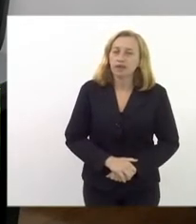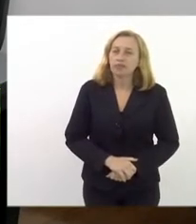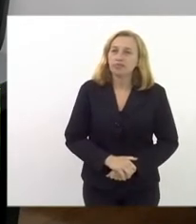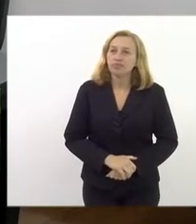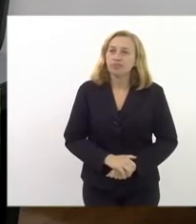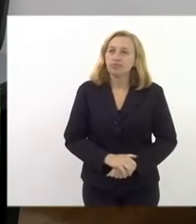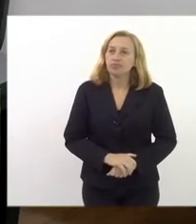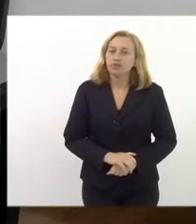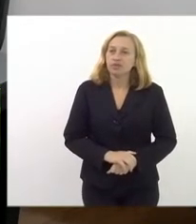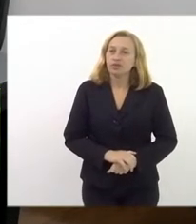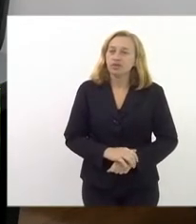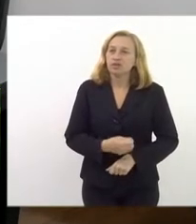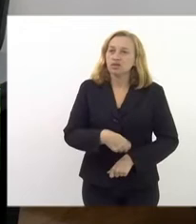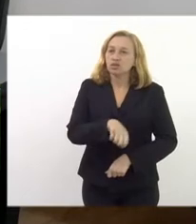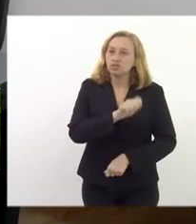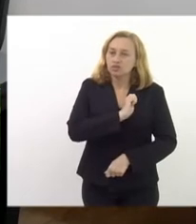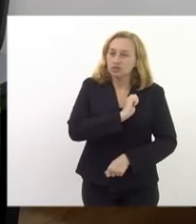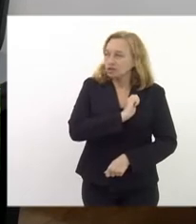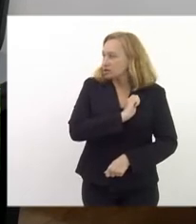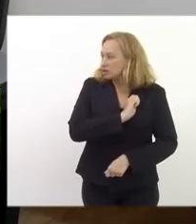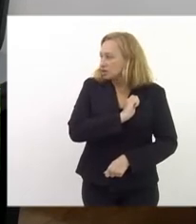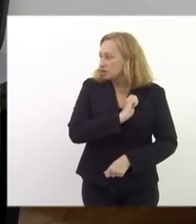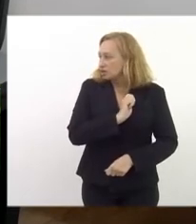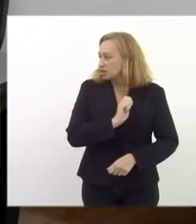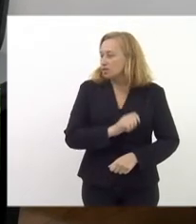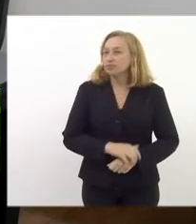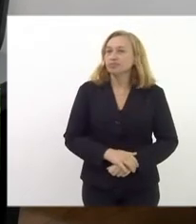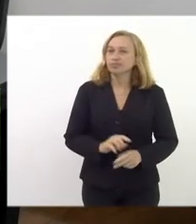obrigação e consciência